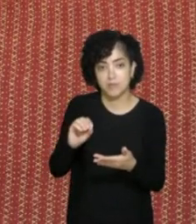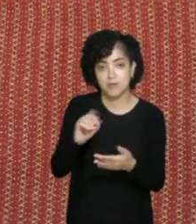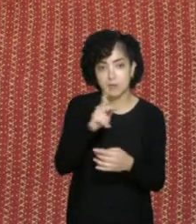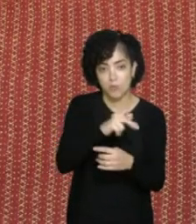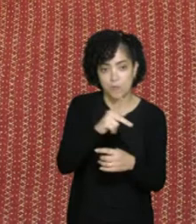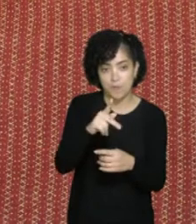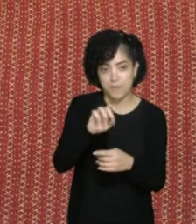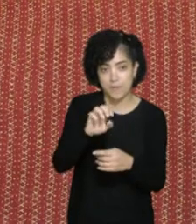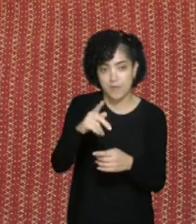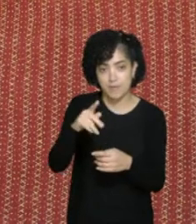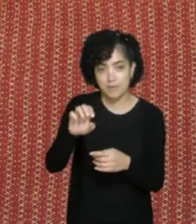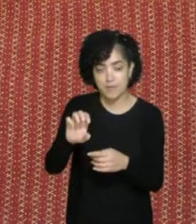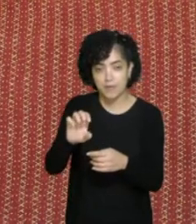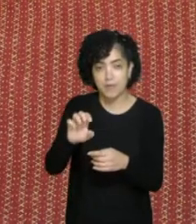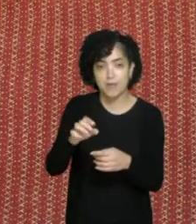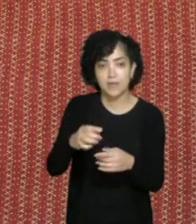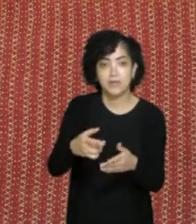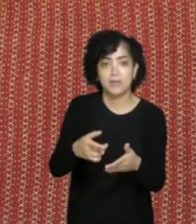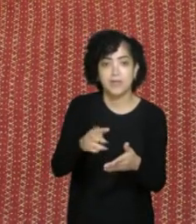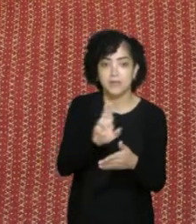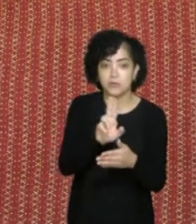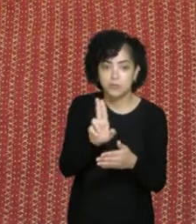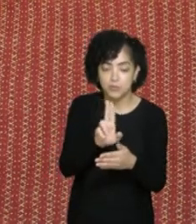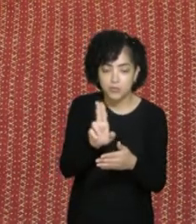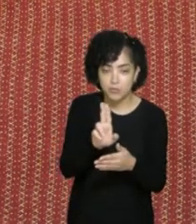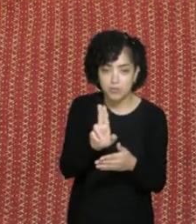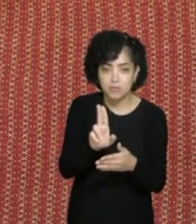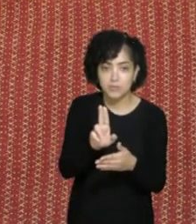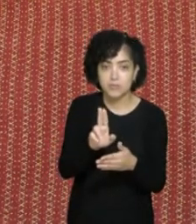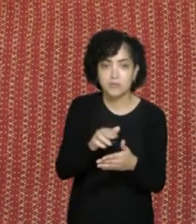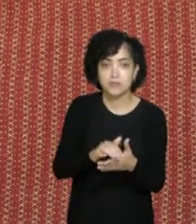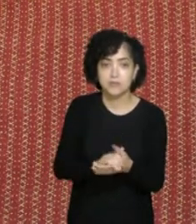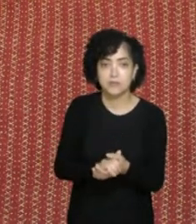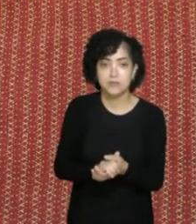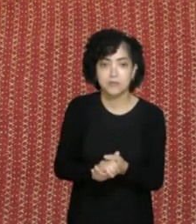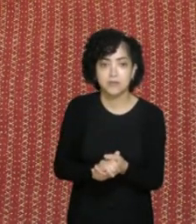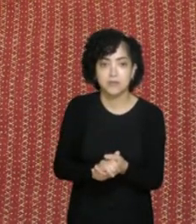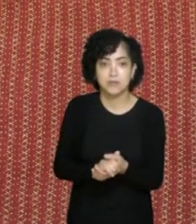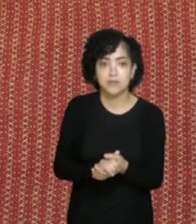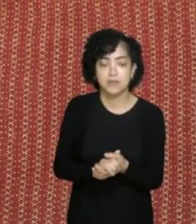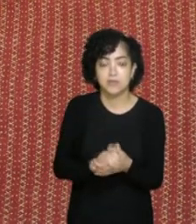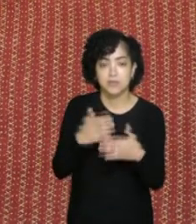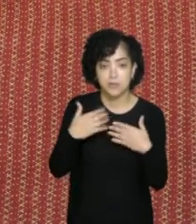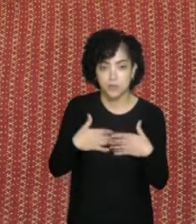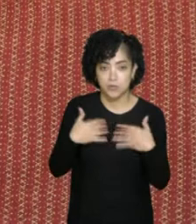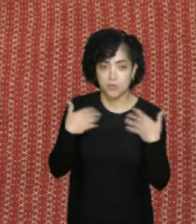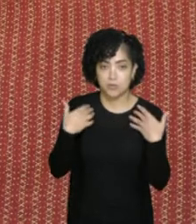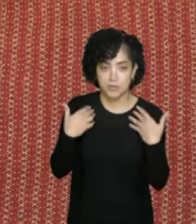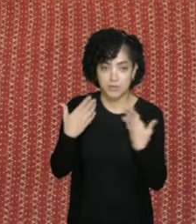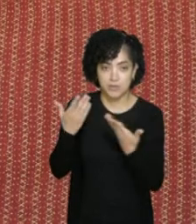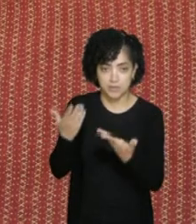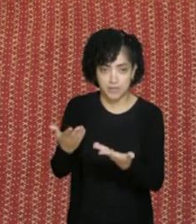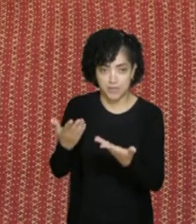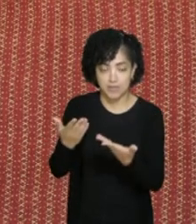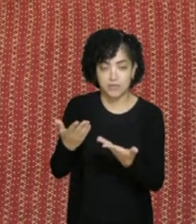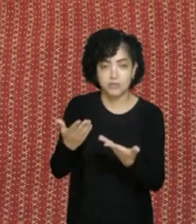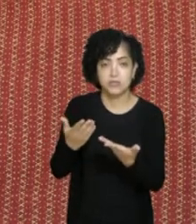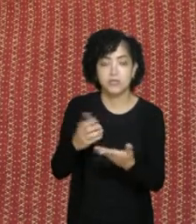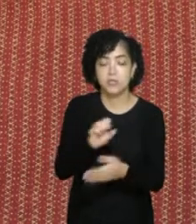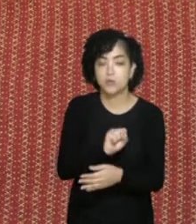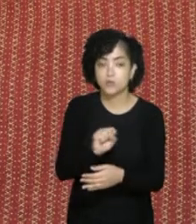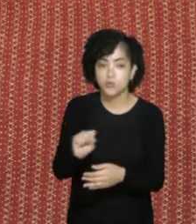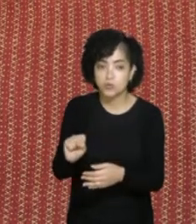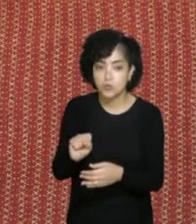antes do PP Partido. Então, em homenagem ao teu sogro, Luiz Carlos